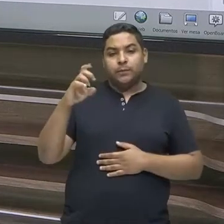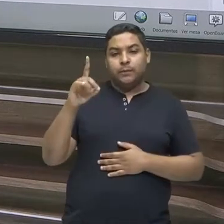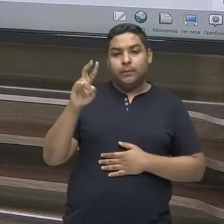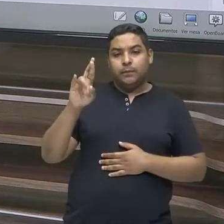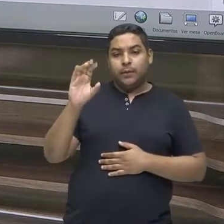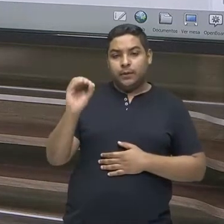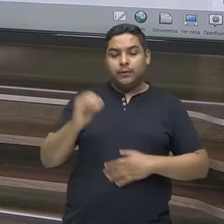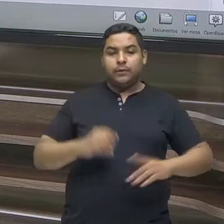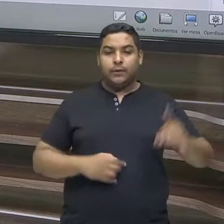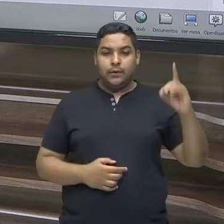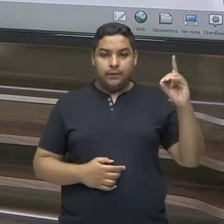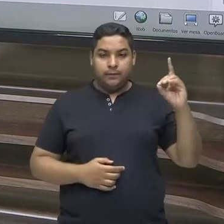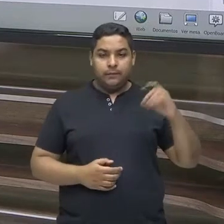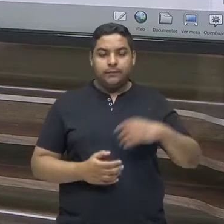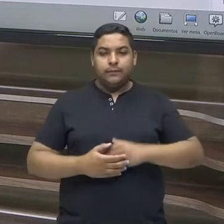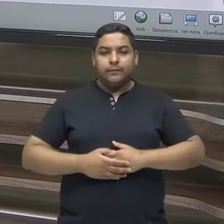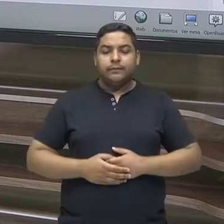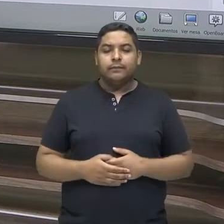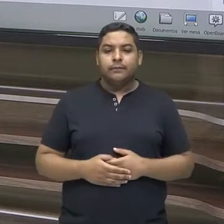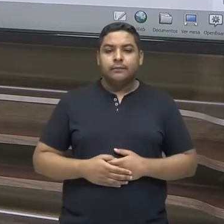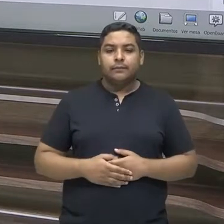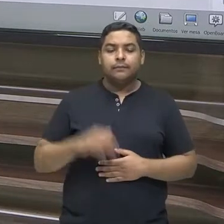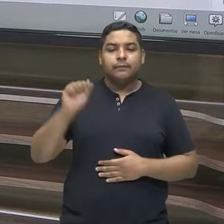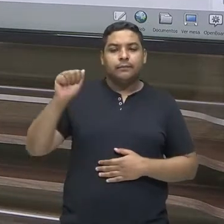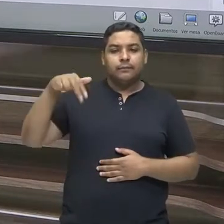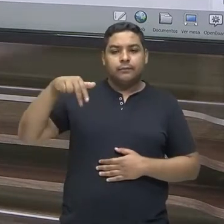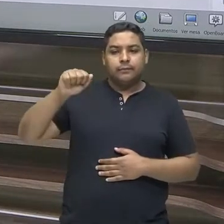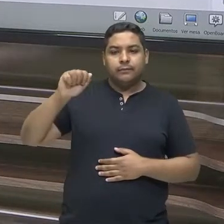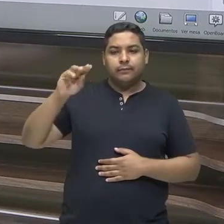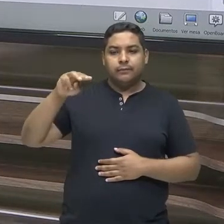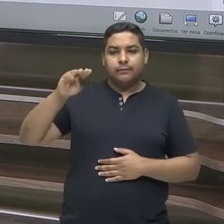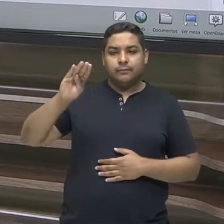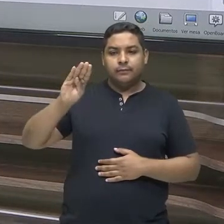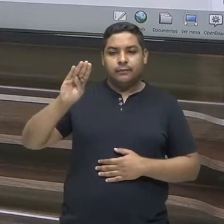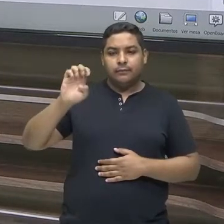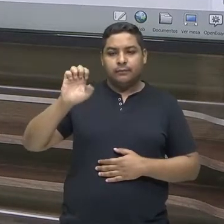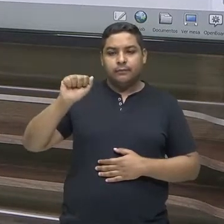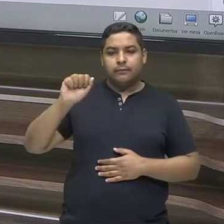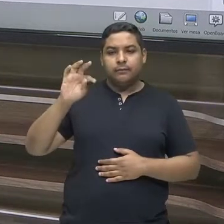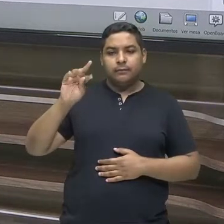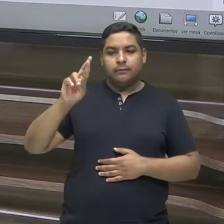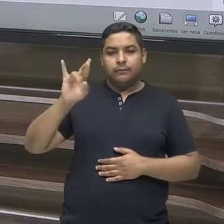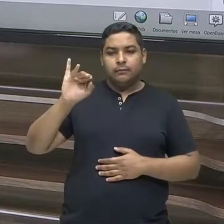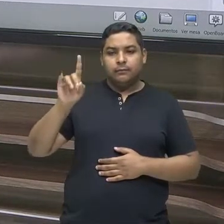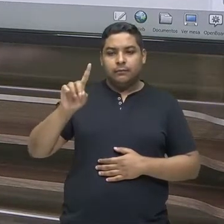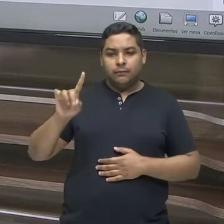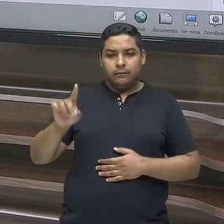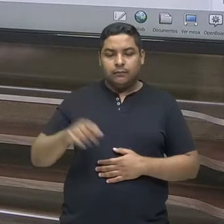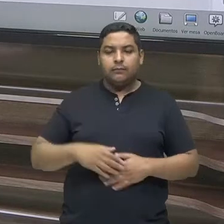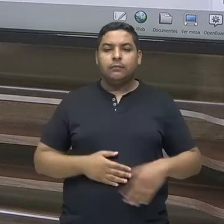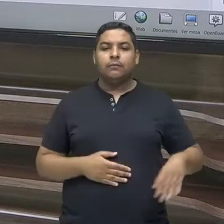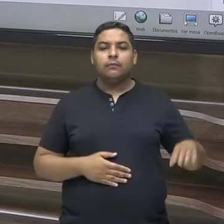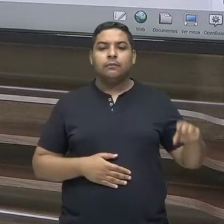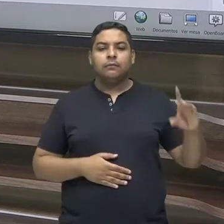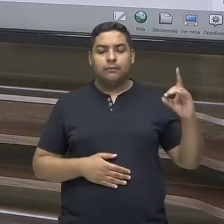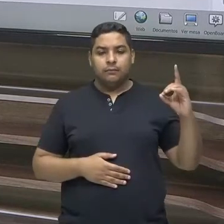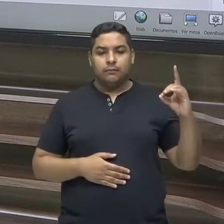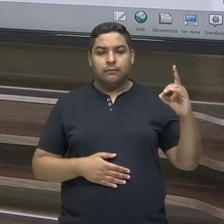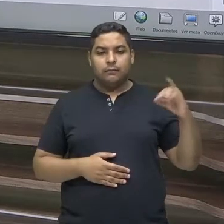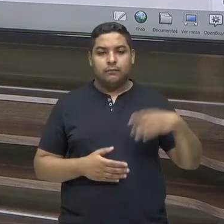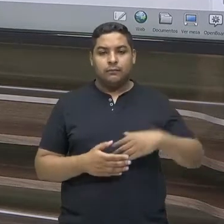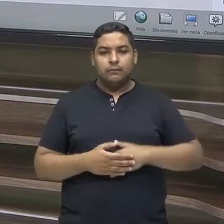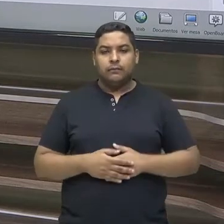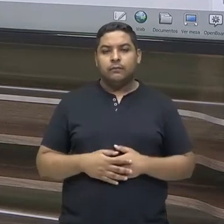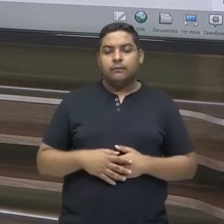na letra D. Aí nós temos a Ana Beatriz, né, da Escola Estadual Raimundo da Paz. Colocou também letra D.